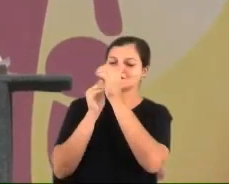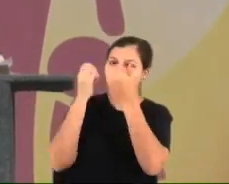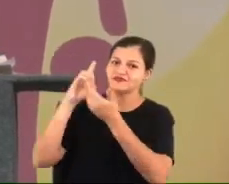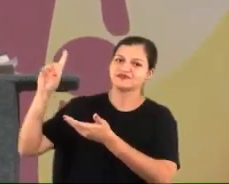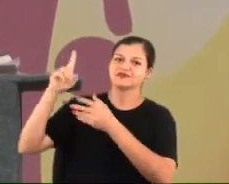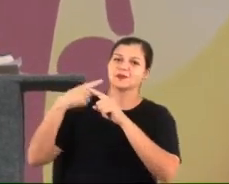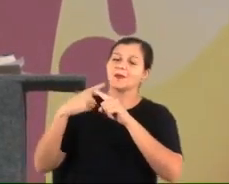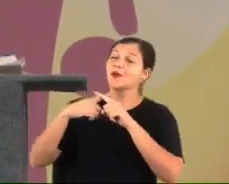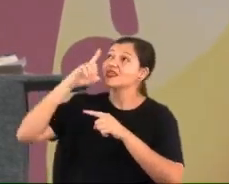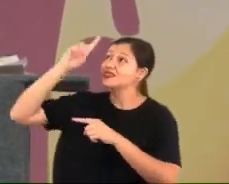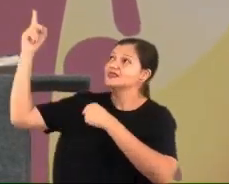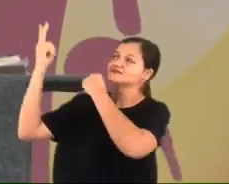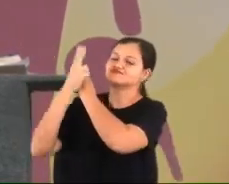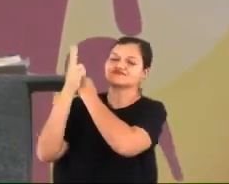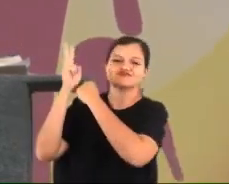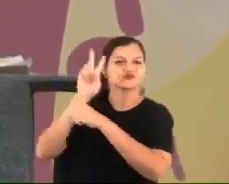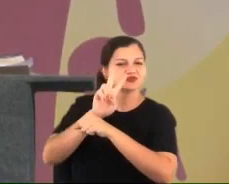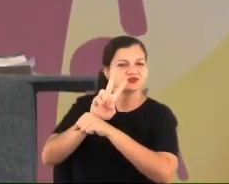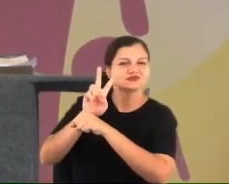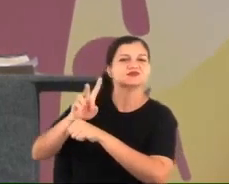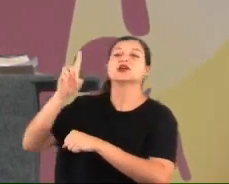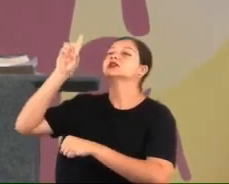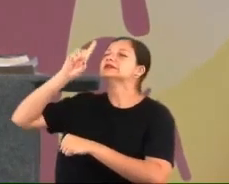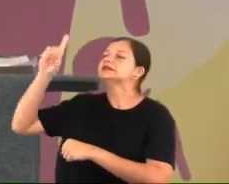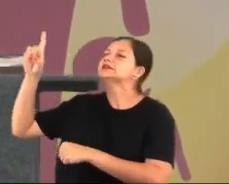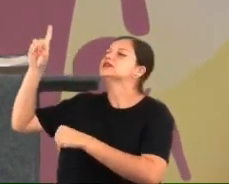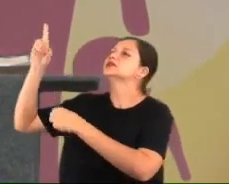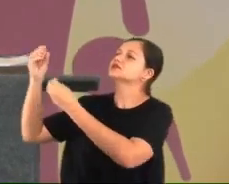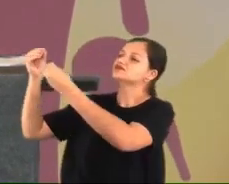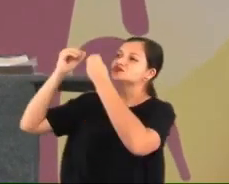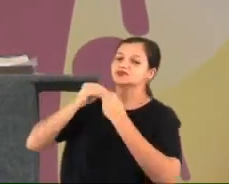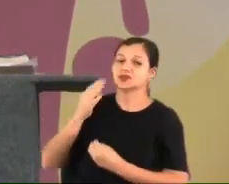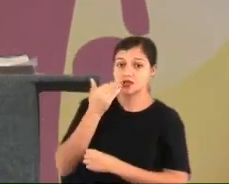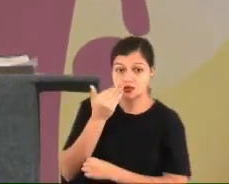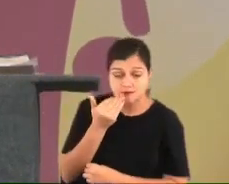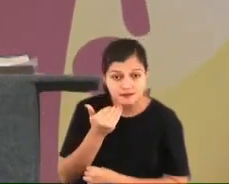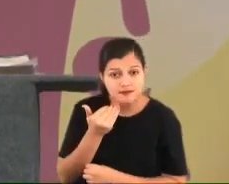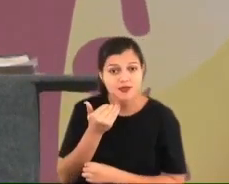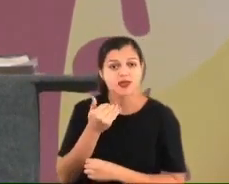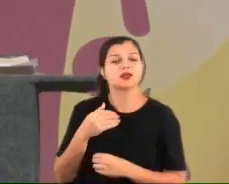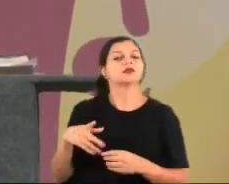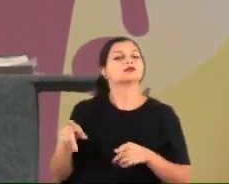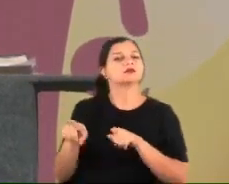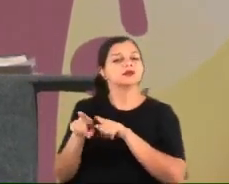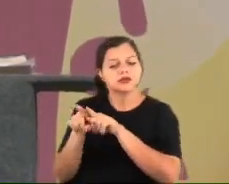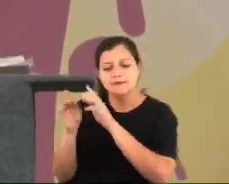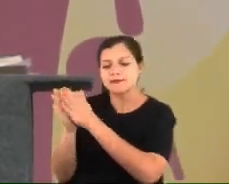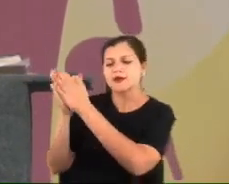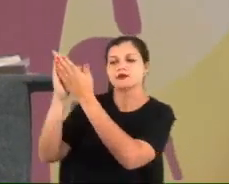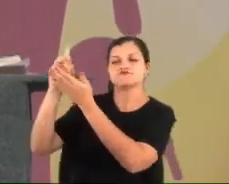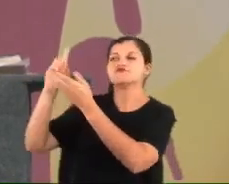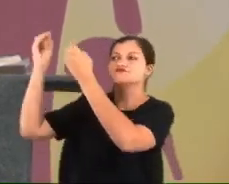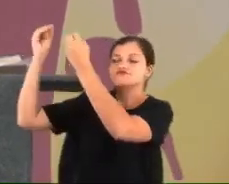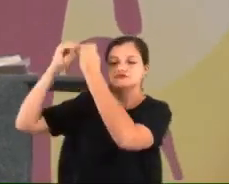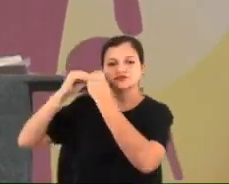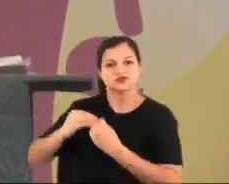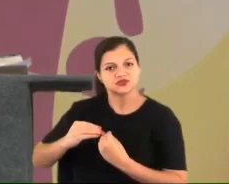cuida da gente. Ele nos dá alimento, alimento necessário. Tem dado a palavra. Tem inspirado.